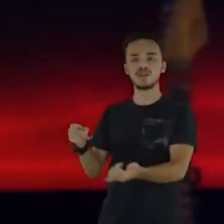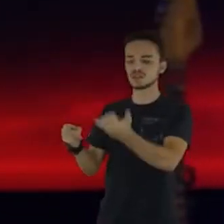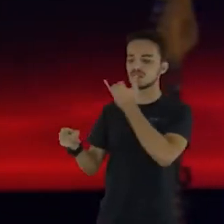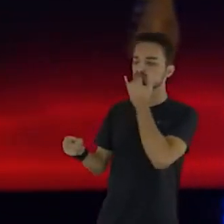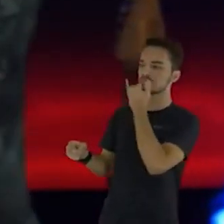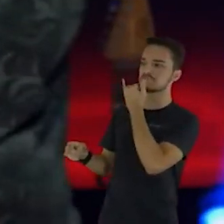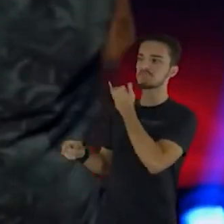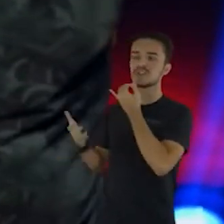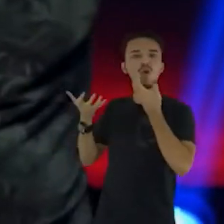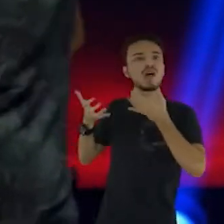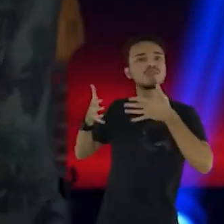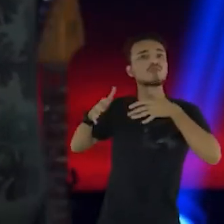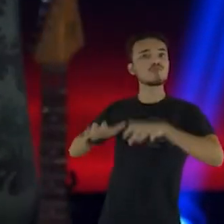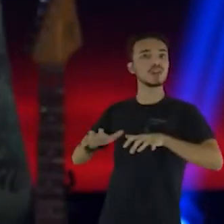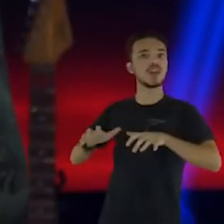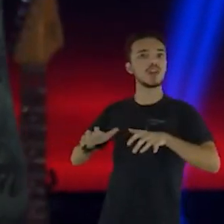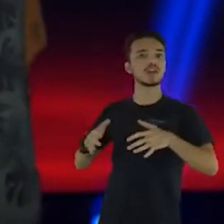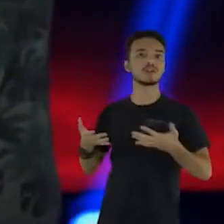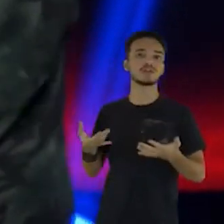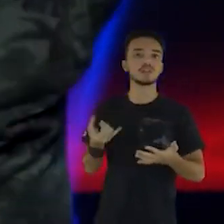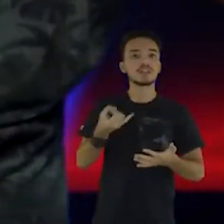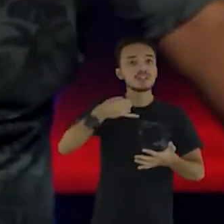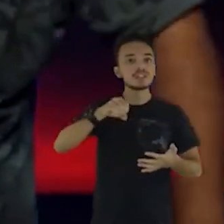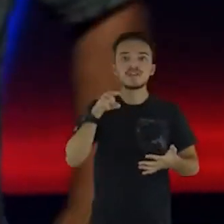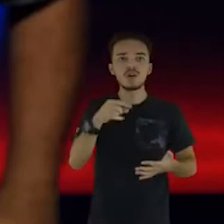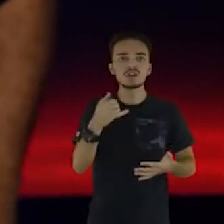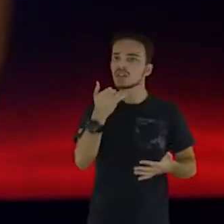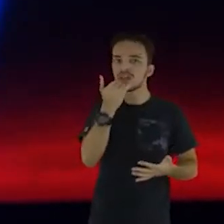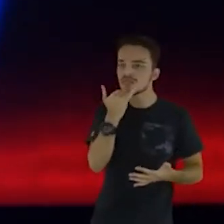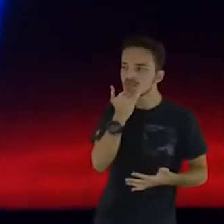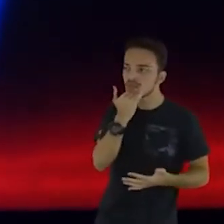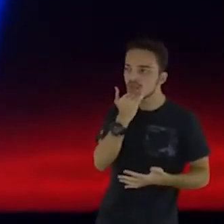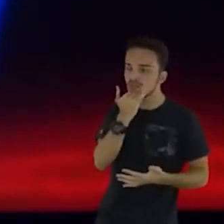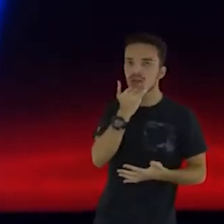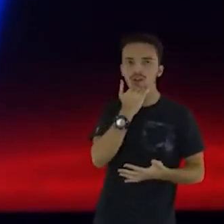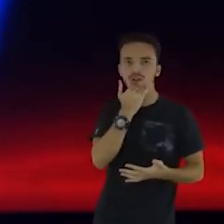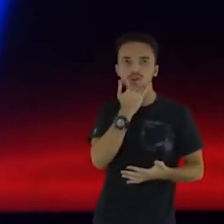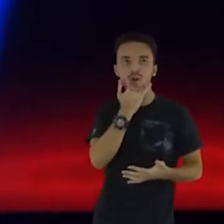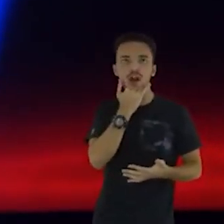se você não perdoar seu irmão, as bênçãos do Senhor vão ser interrompidas na sua vida.